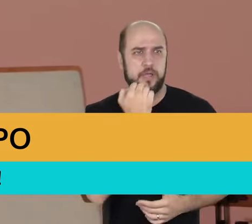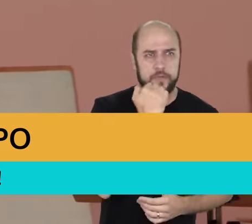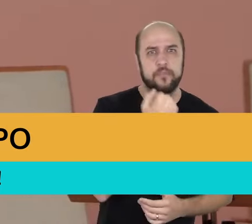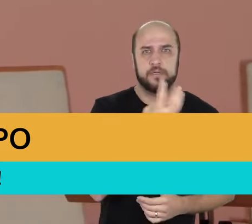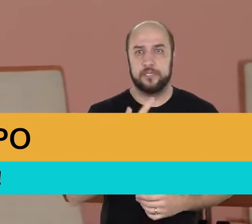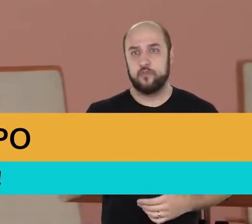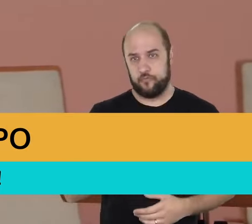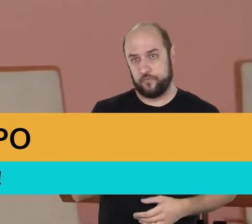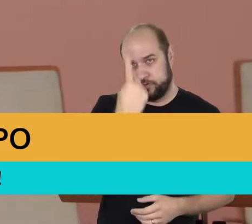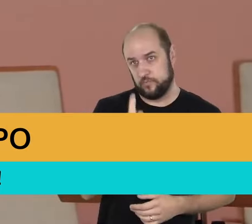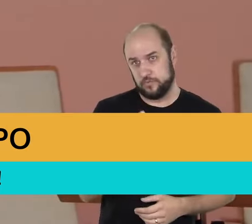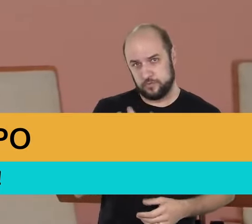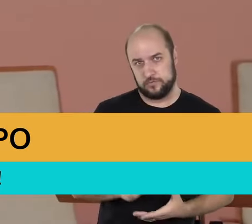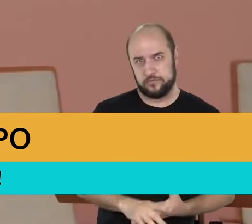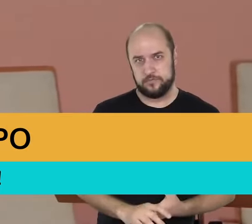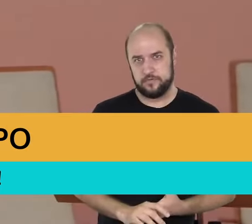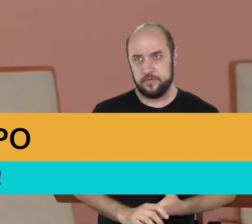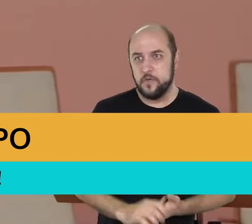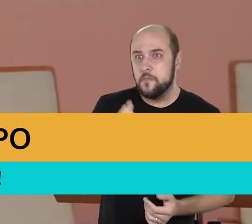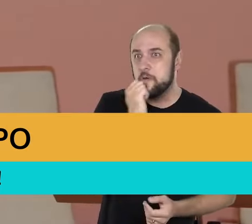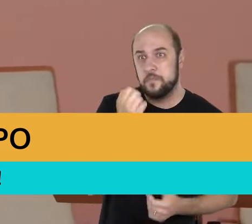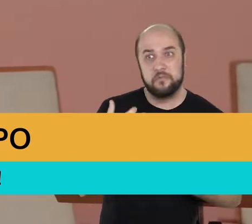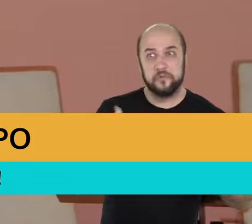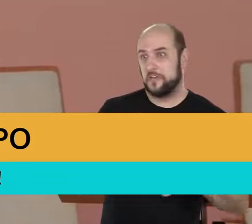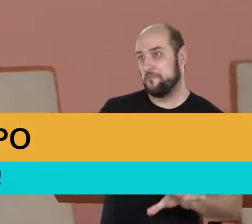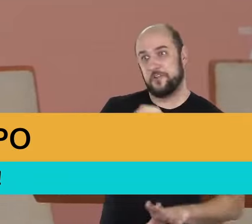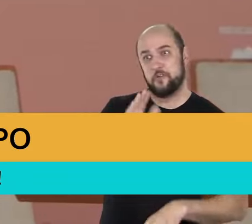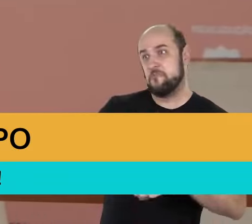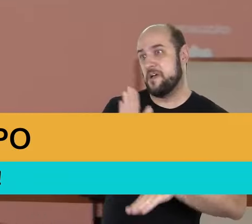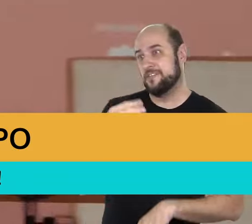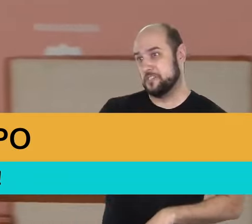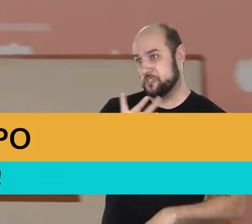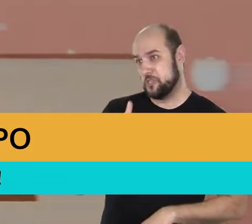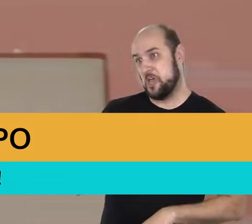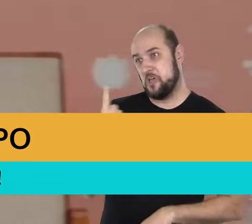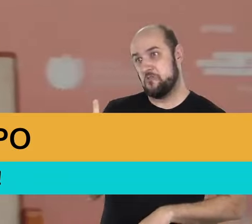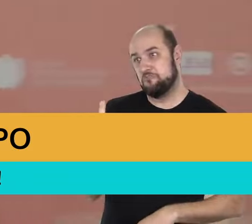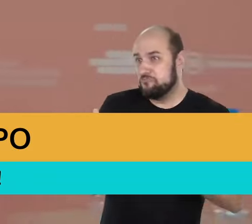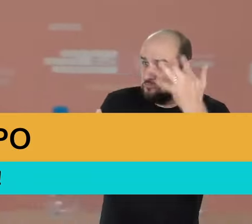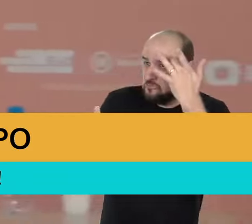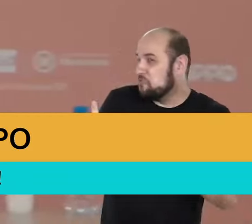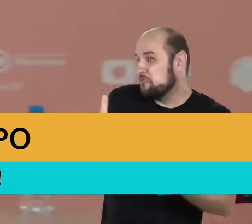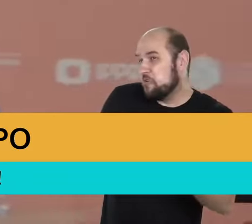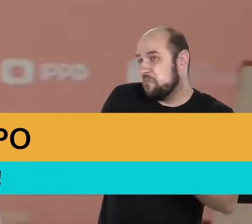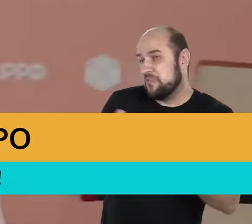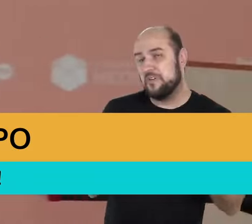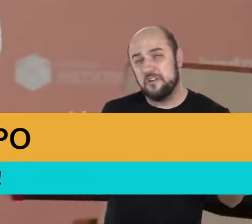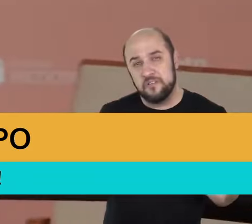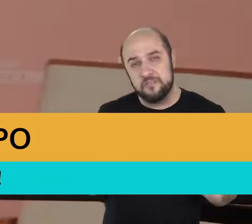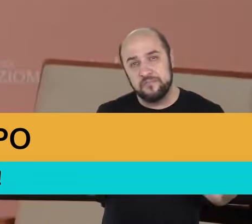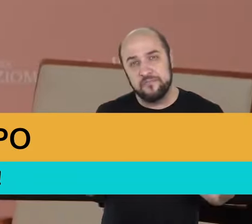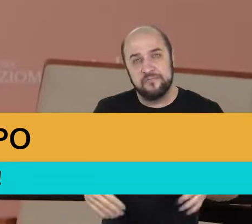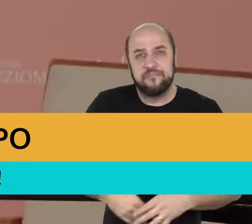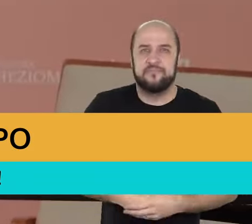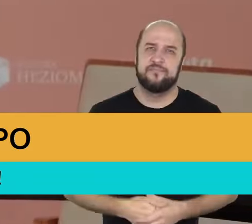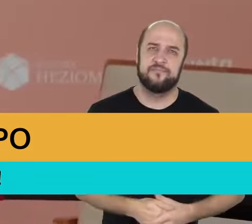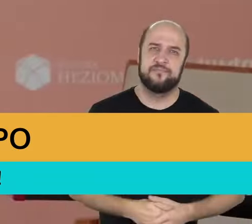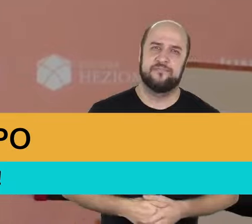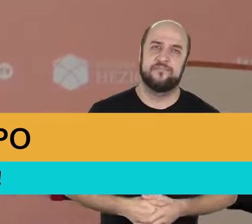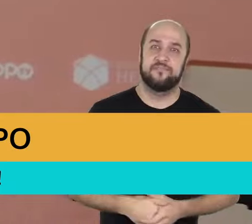em três, eu sou filha única. Você acredita que minha mãe não quis ter mais filho depois de mim? Não sei por quê. Ela falou que eu vali por